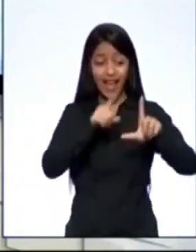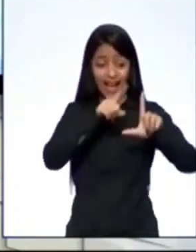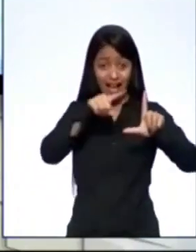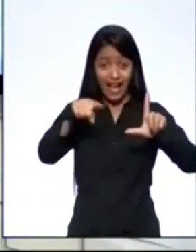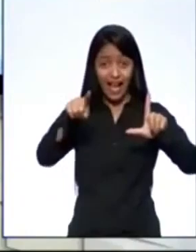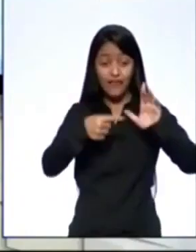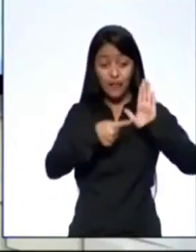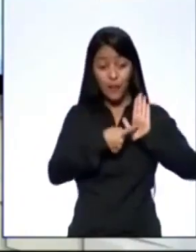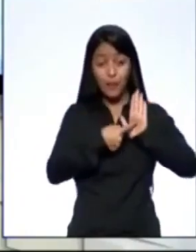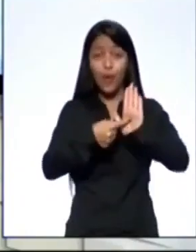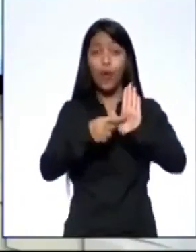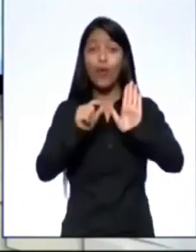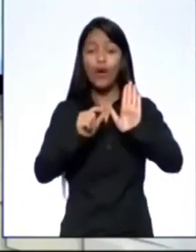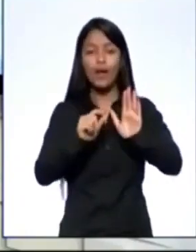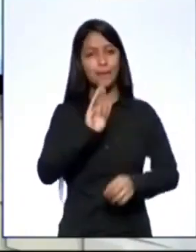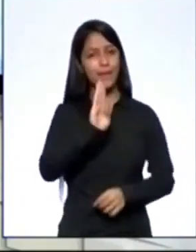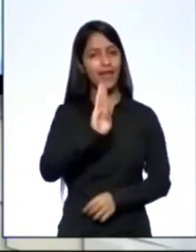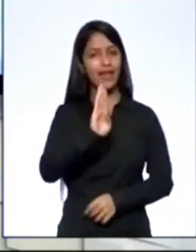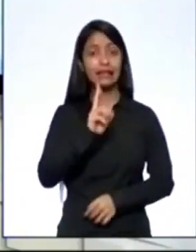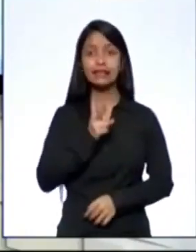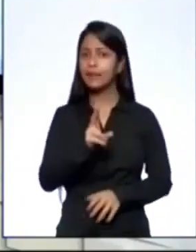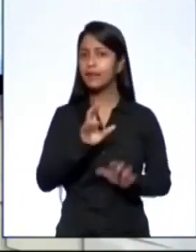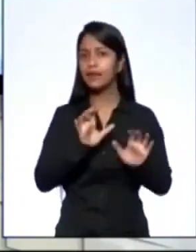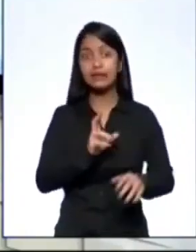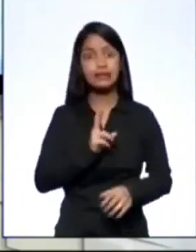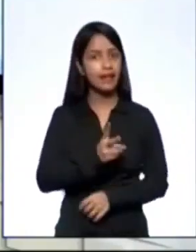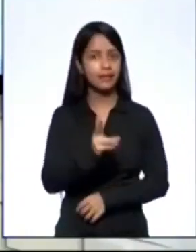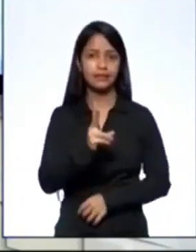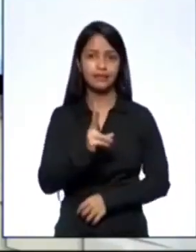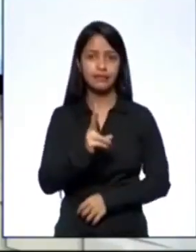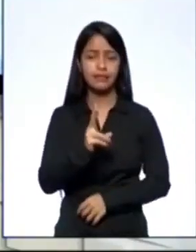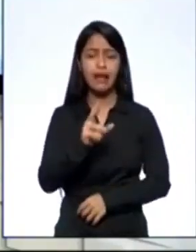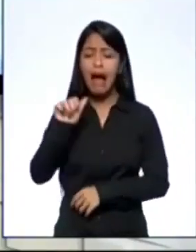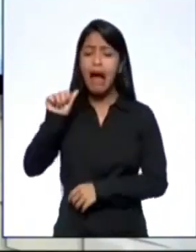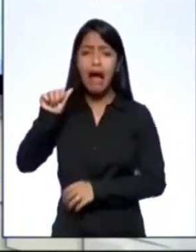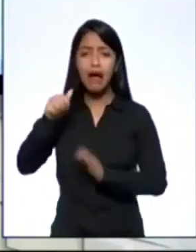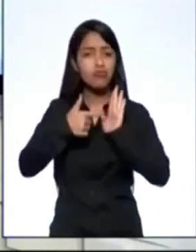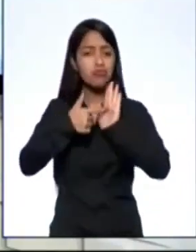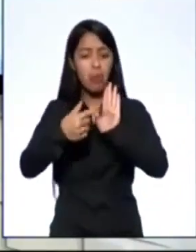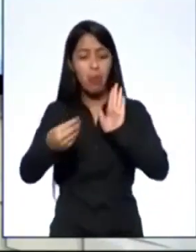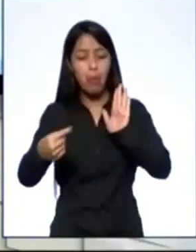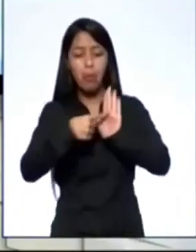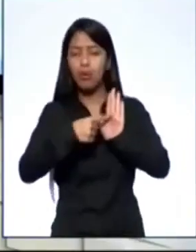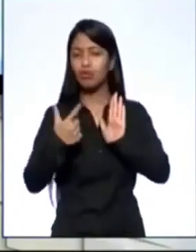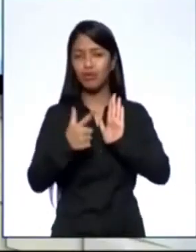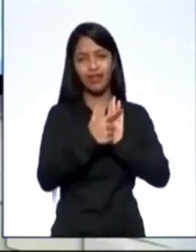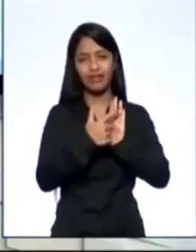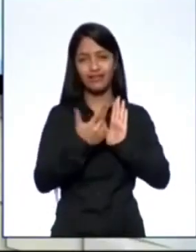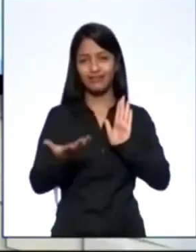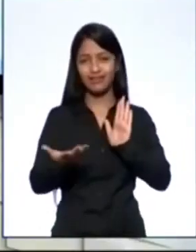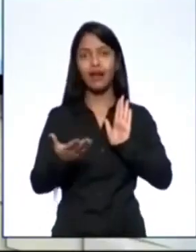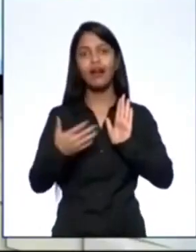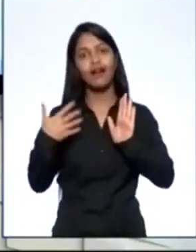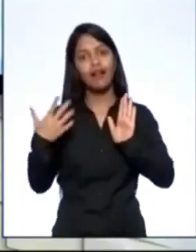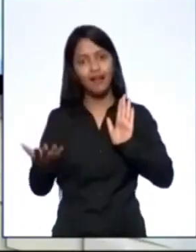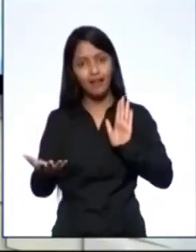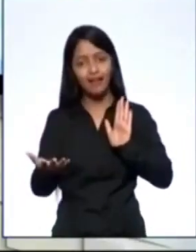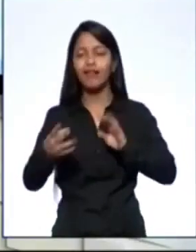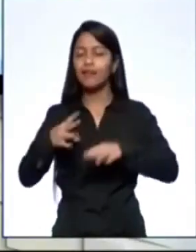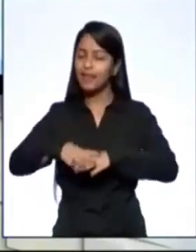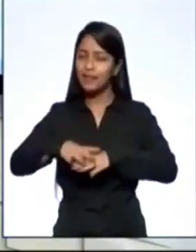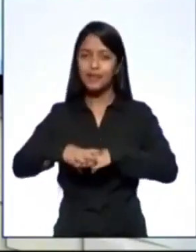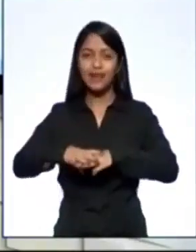sempre sempre sempre o gráfico te mostra um bebê sim mas ele não mostrou a aí fica curiosidade a